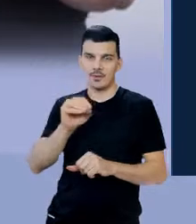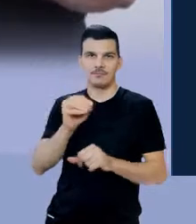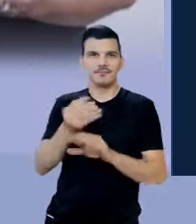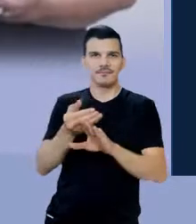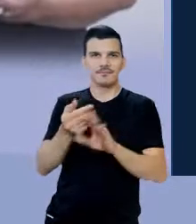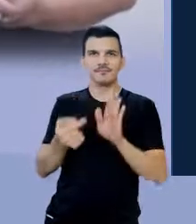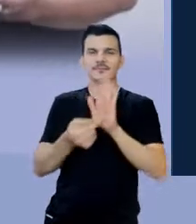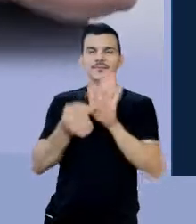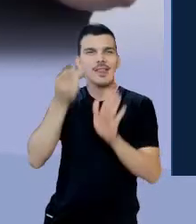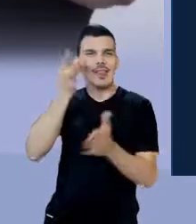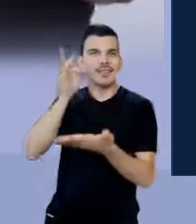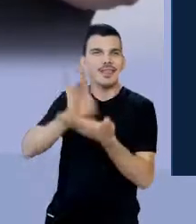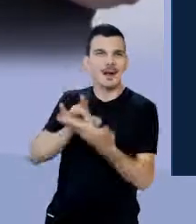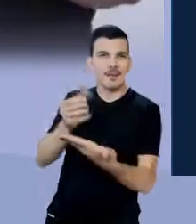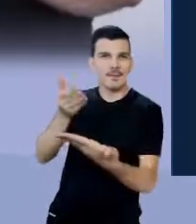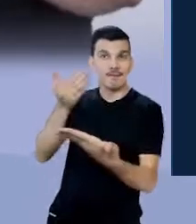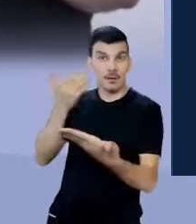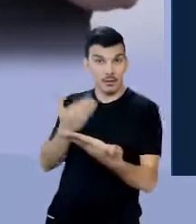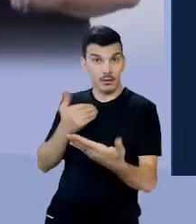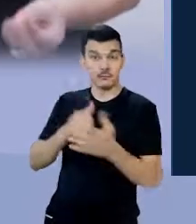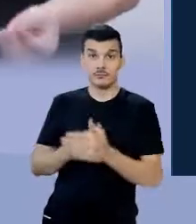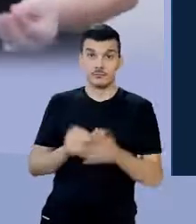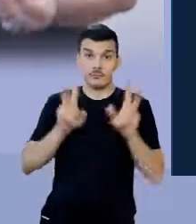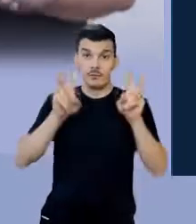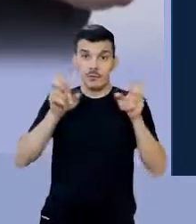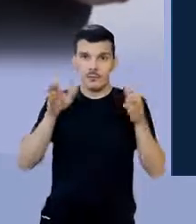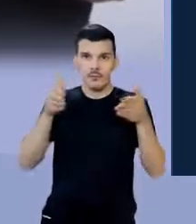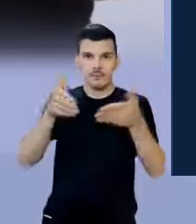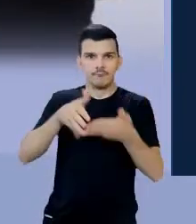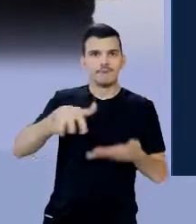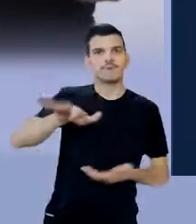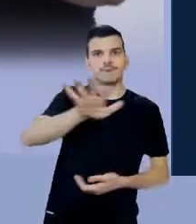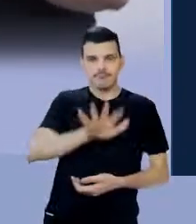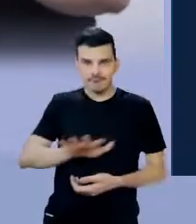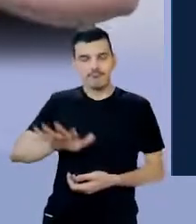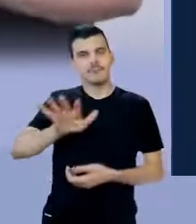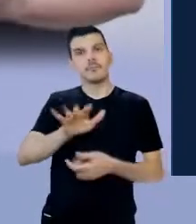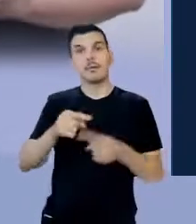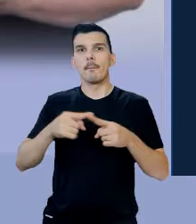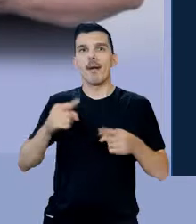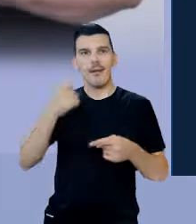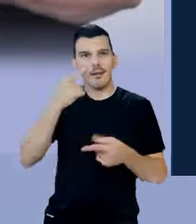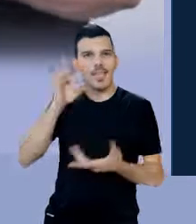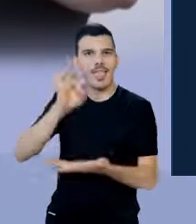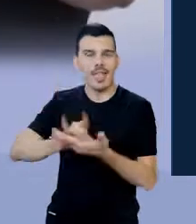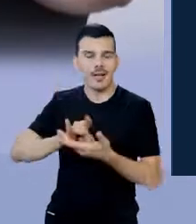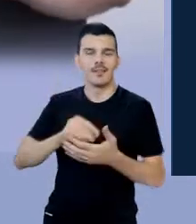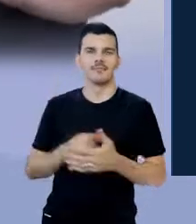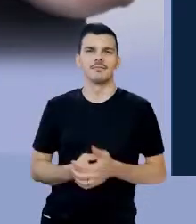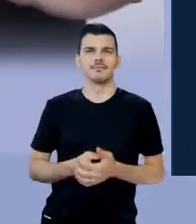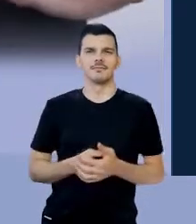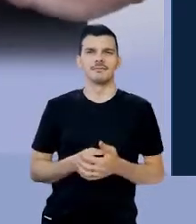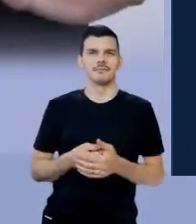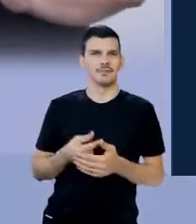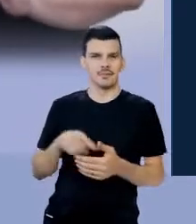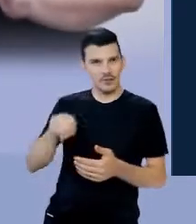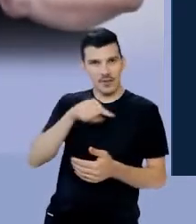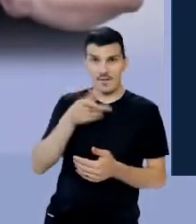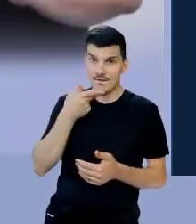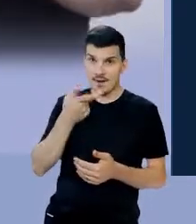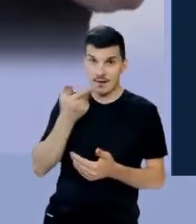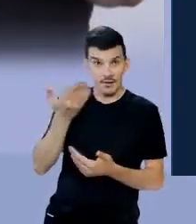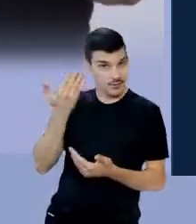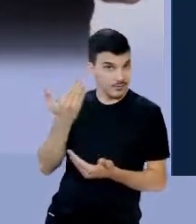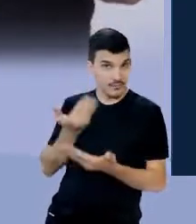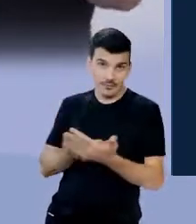formas do passado, numa temática universal e muito atual. Aquilo que nós